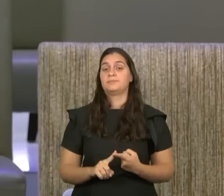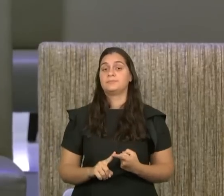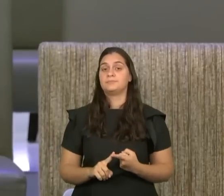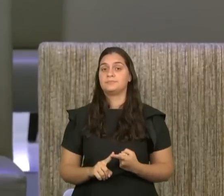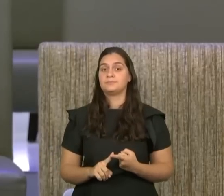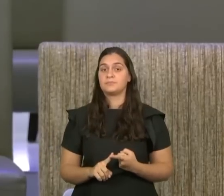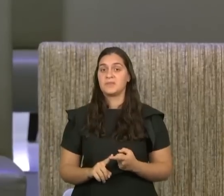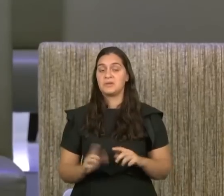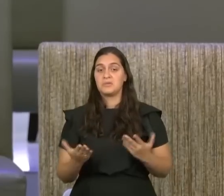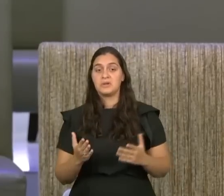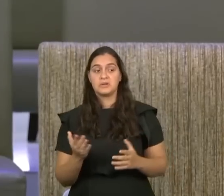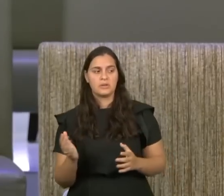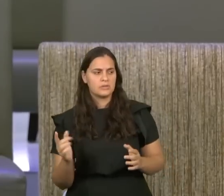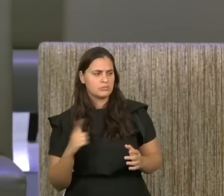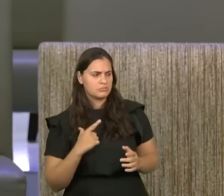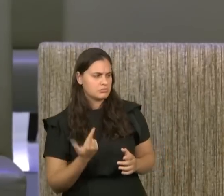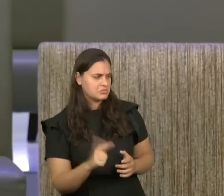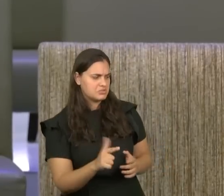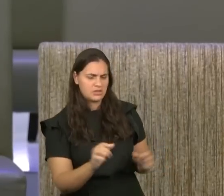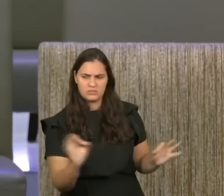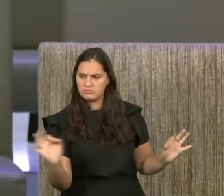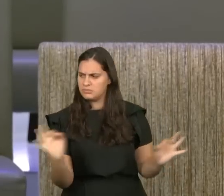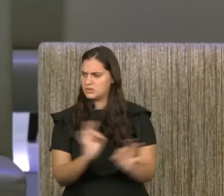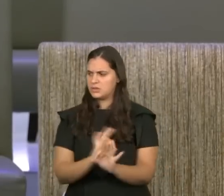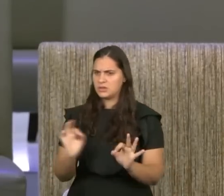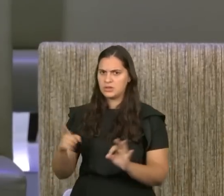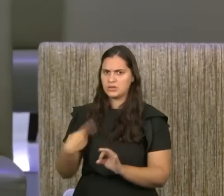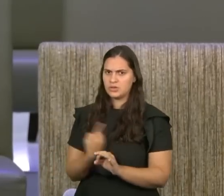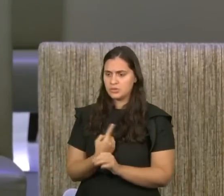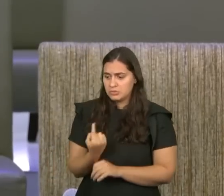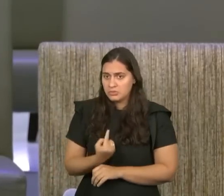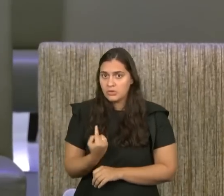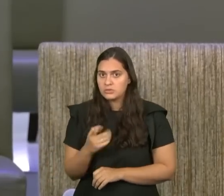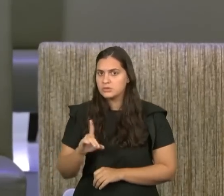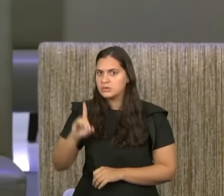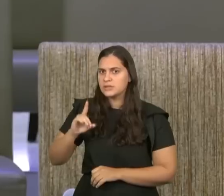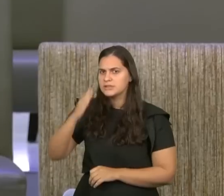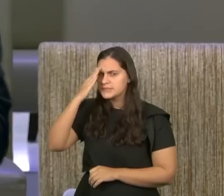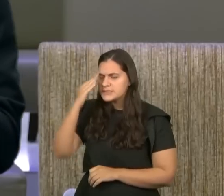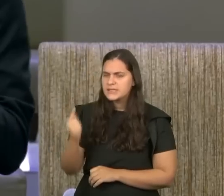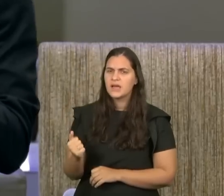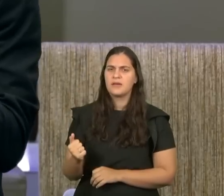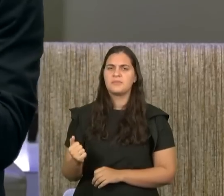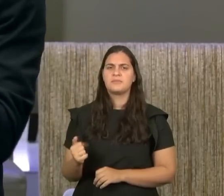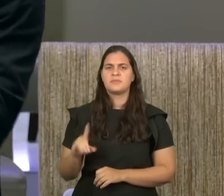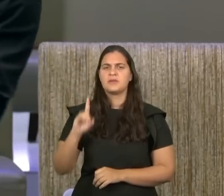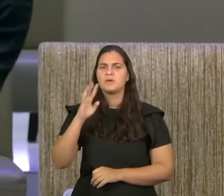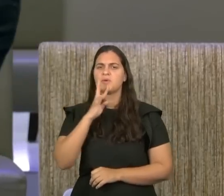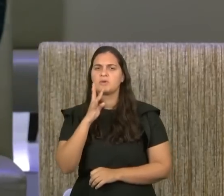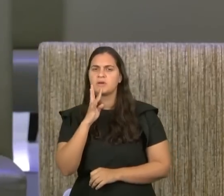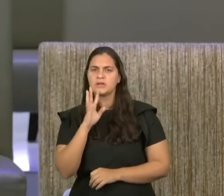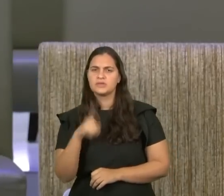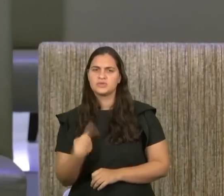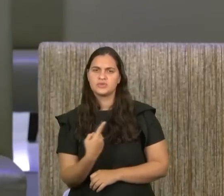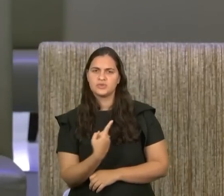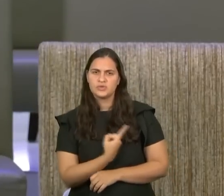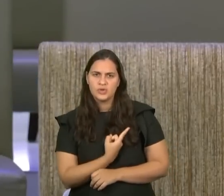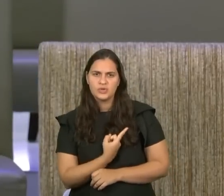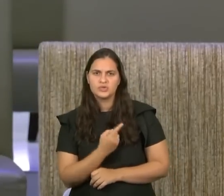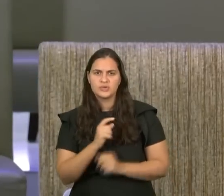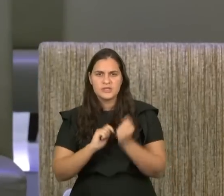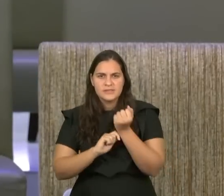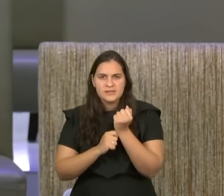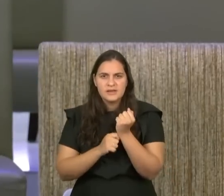há ninguém a nossa volta ele conhece os nossos secretos ele conhece os nossos